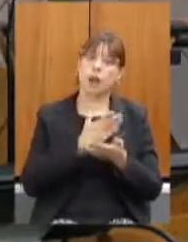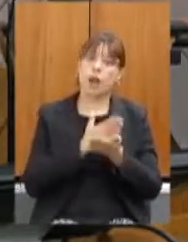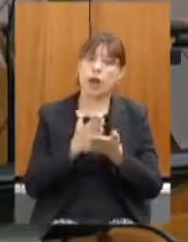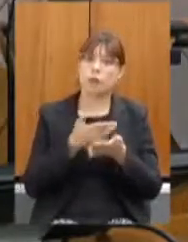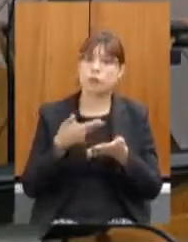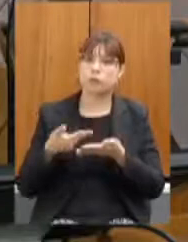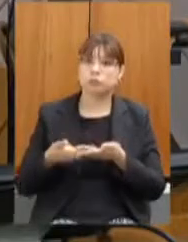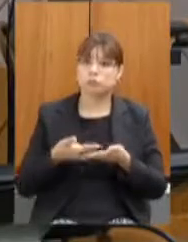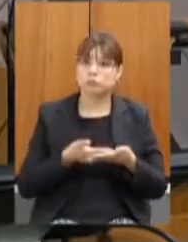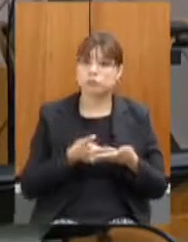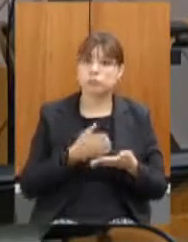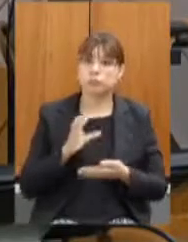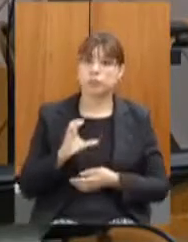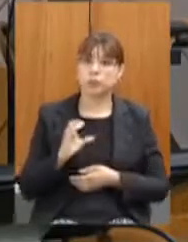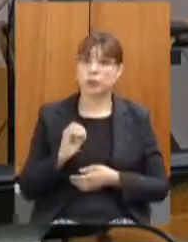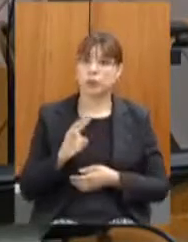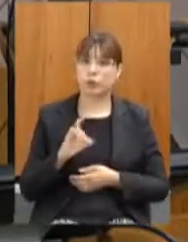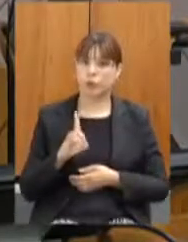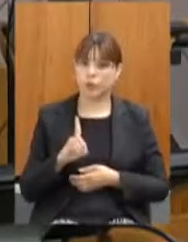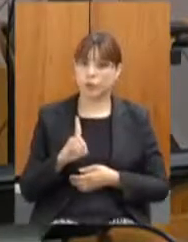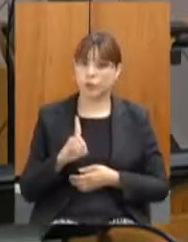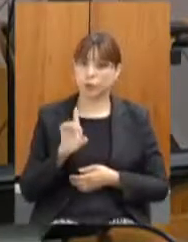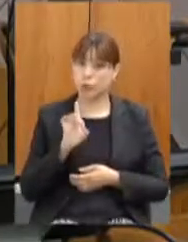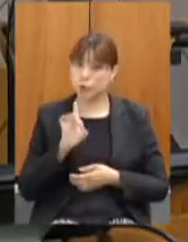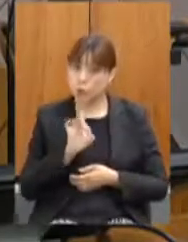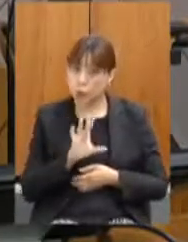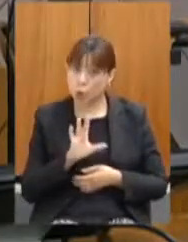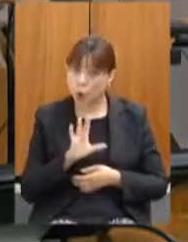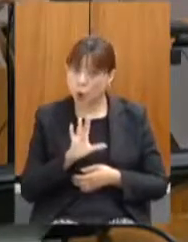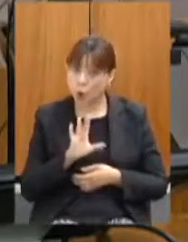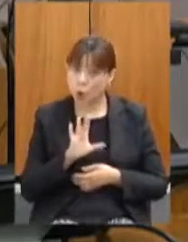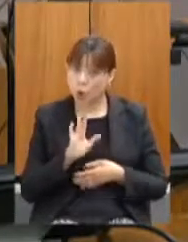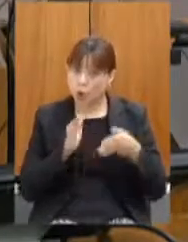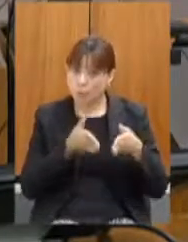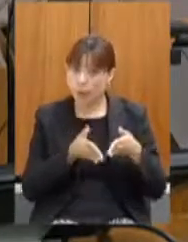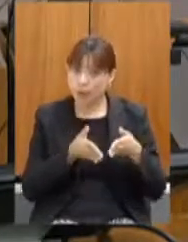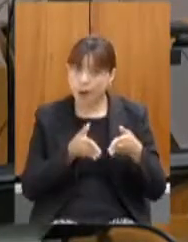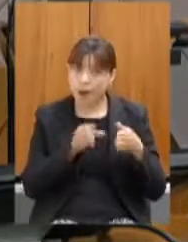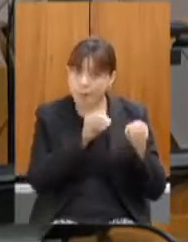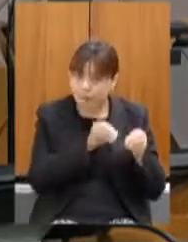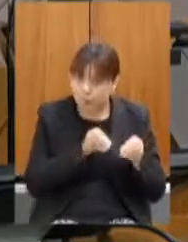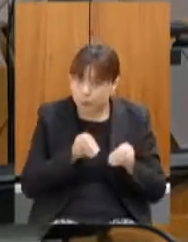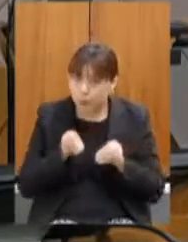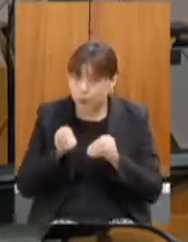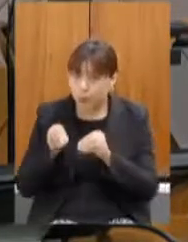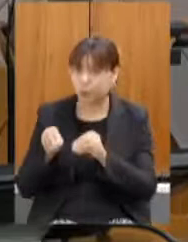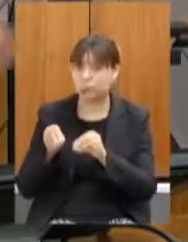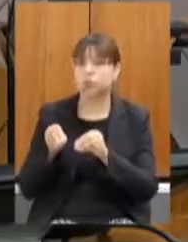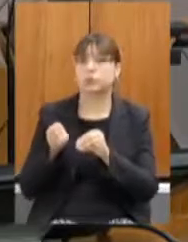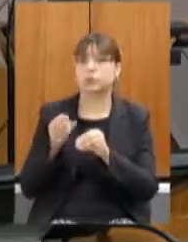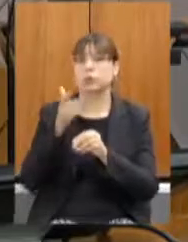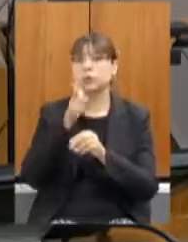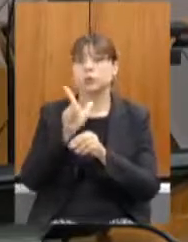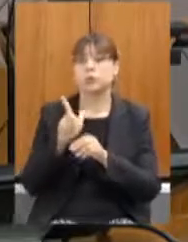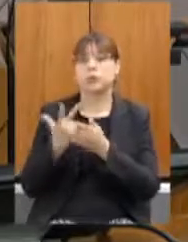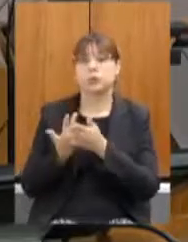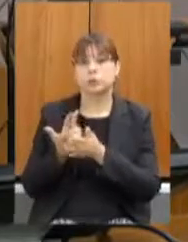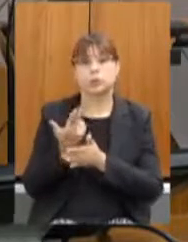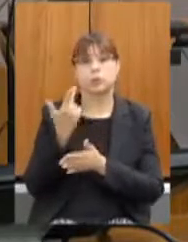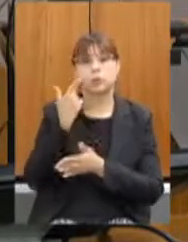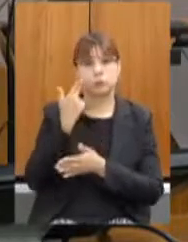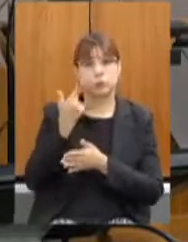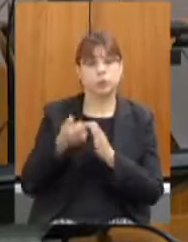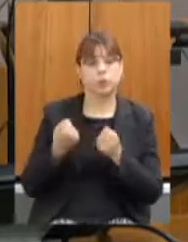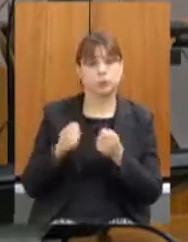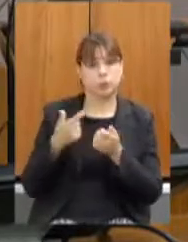de co vídeo que estava exclusivos de para convide nas cirurgias eletivas e isso impactou um pouco em ocupação de